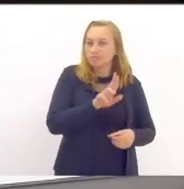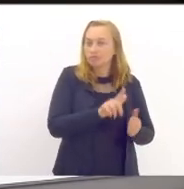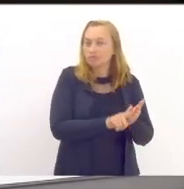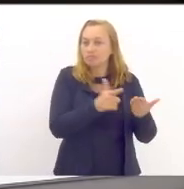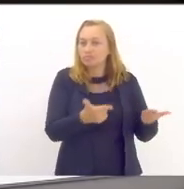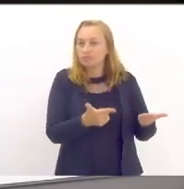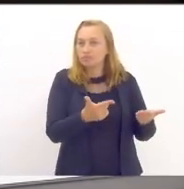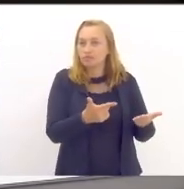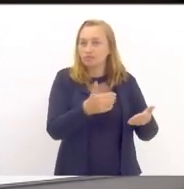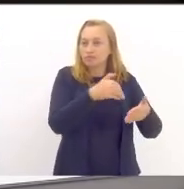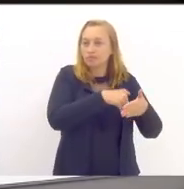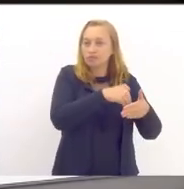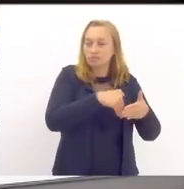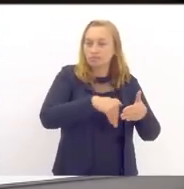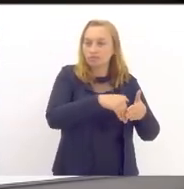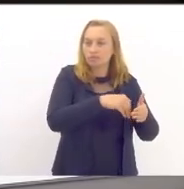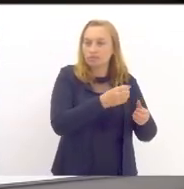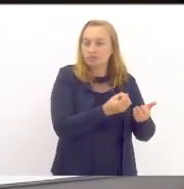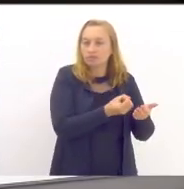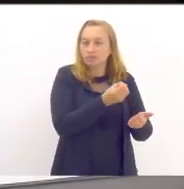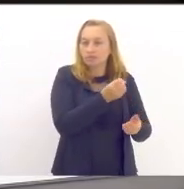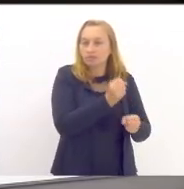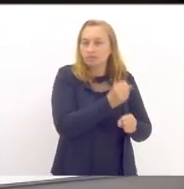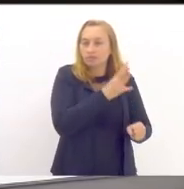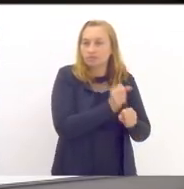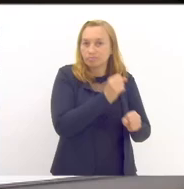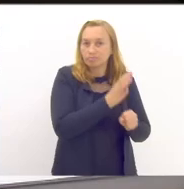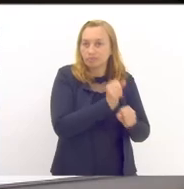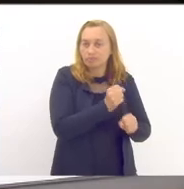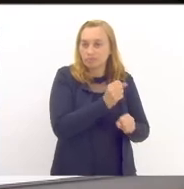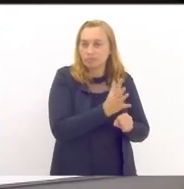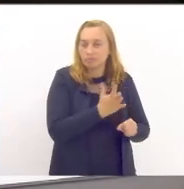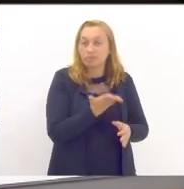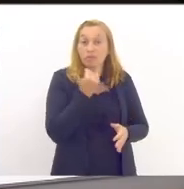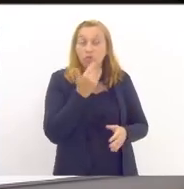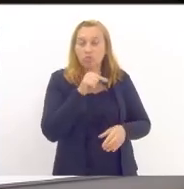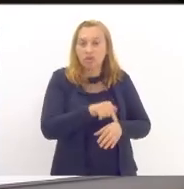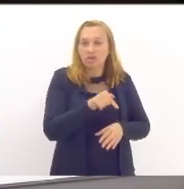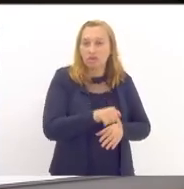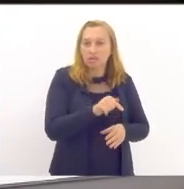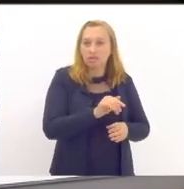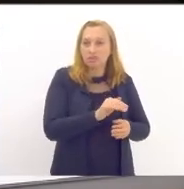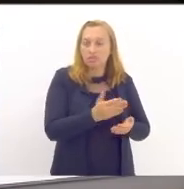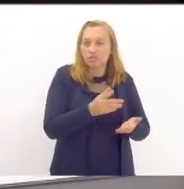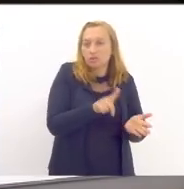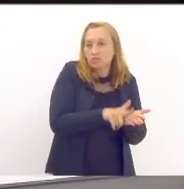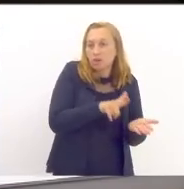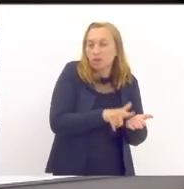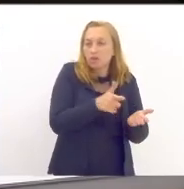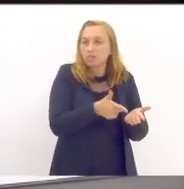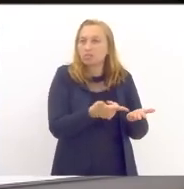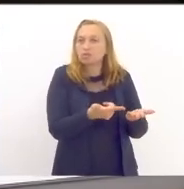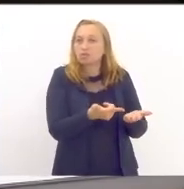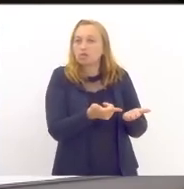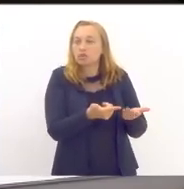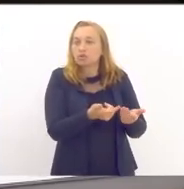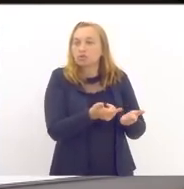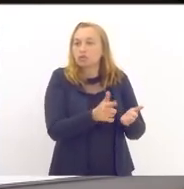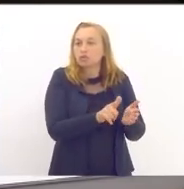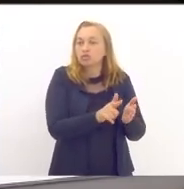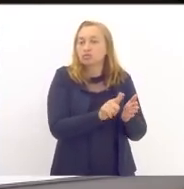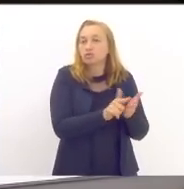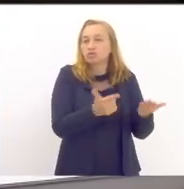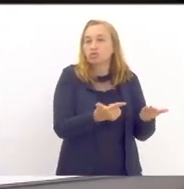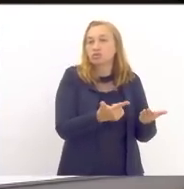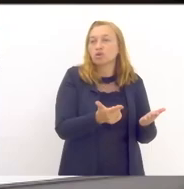para colocar batatas fritas e se alimentavam daquela comida no papel de jornal. Eu falo isso porque hoje